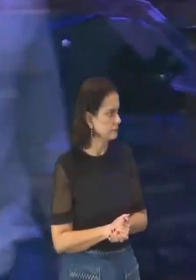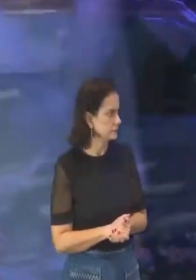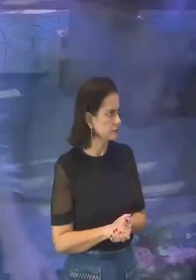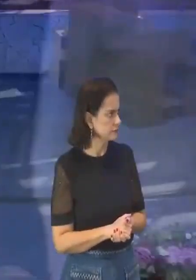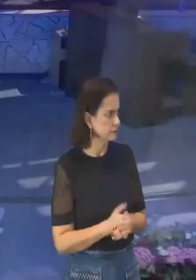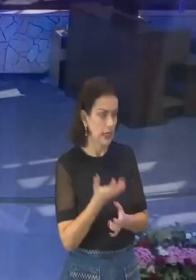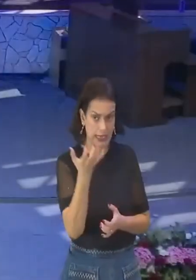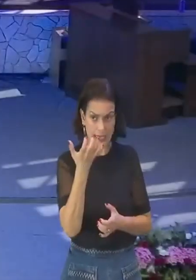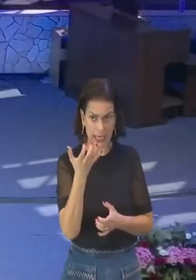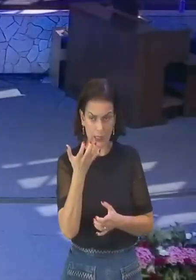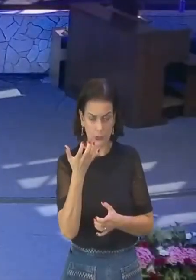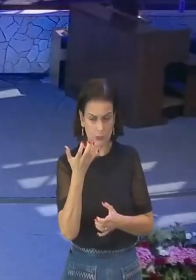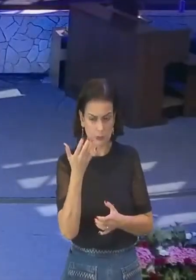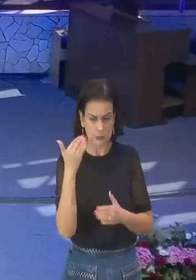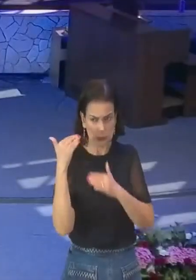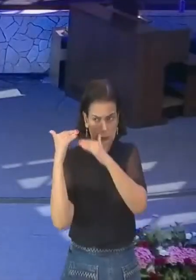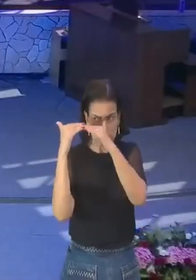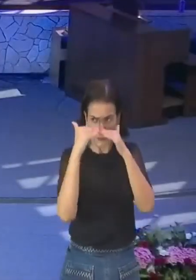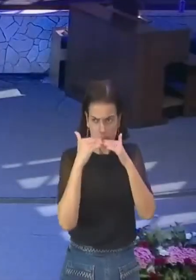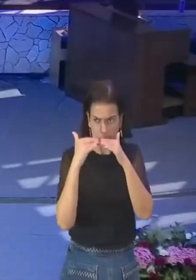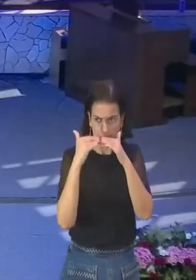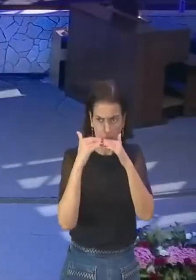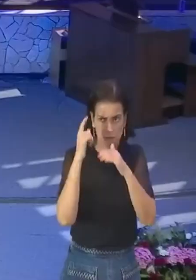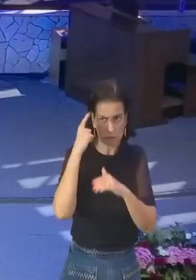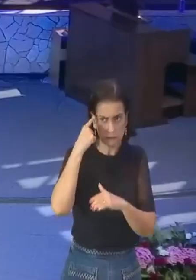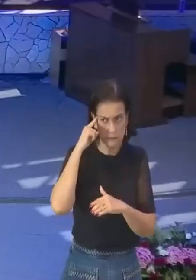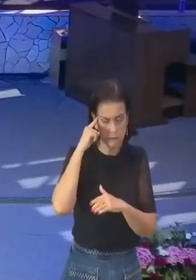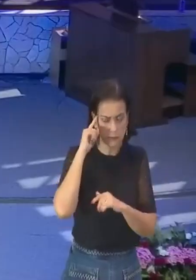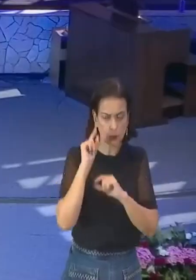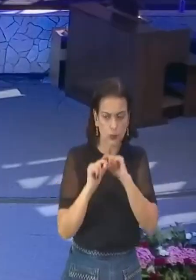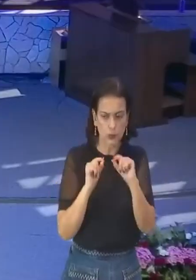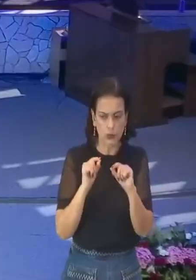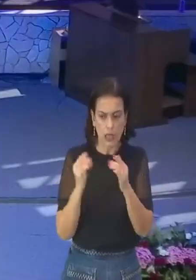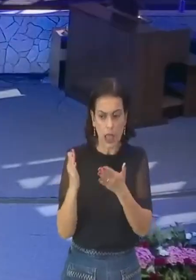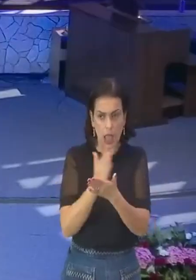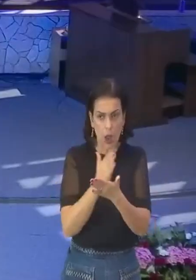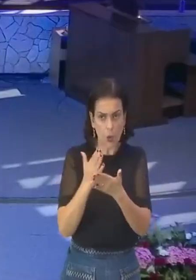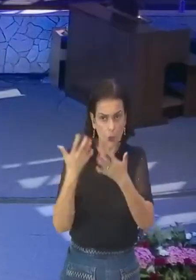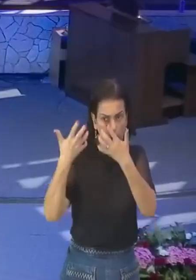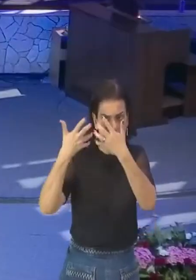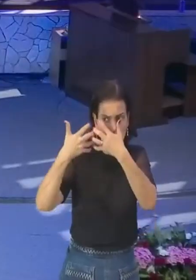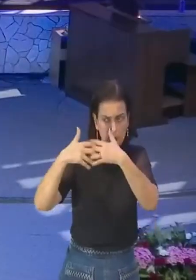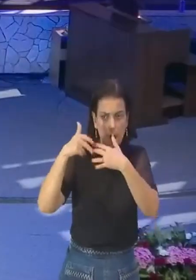Quero que você me acompanhe nesse raciocínio. Algumas mães